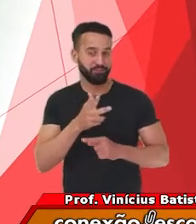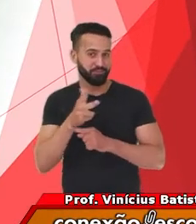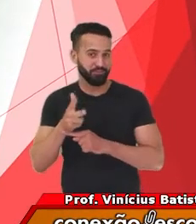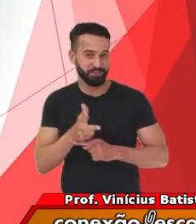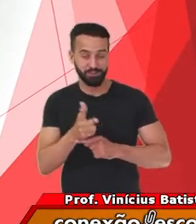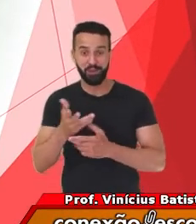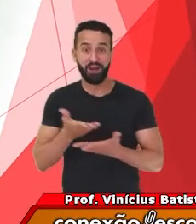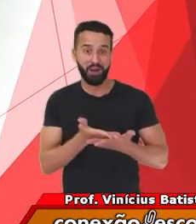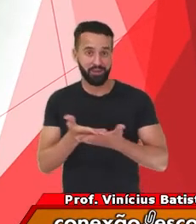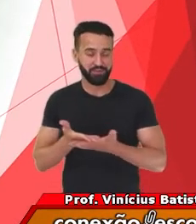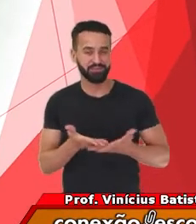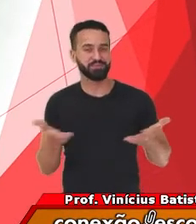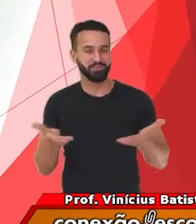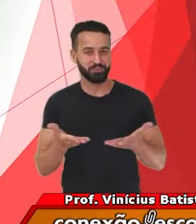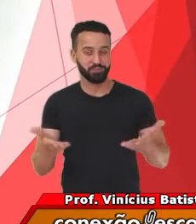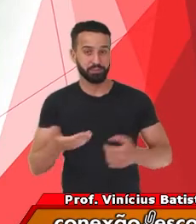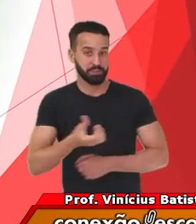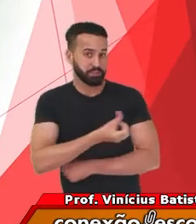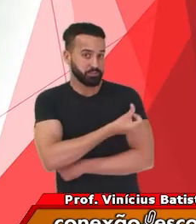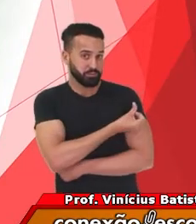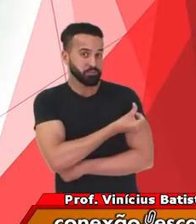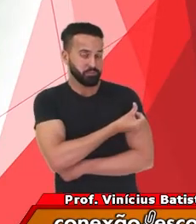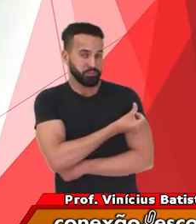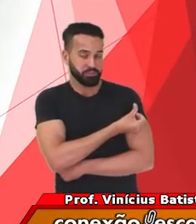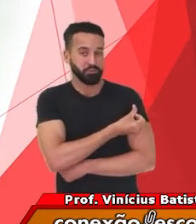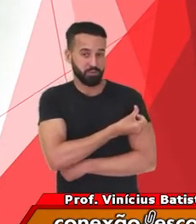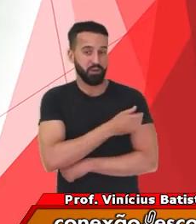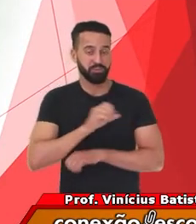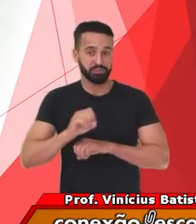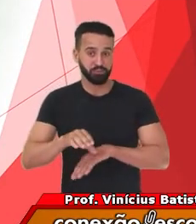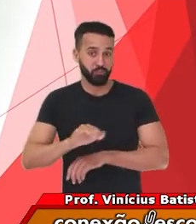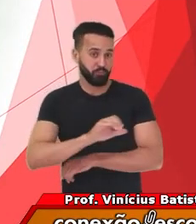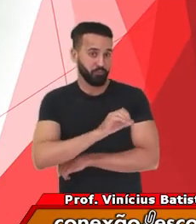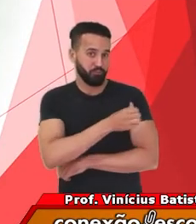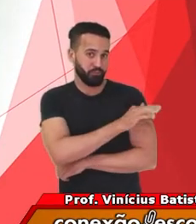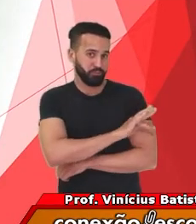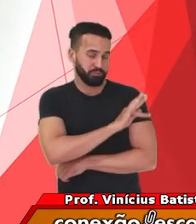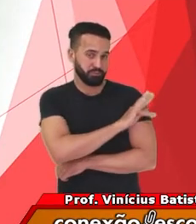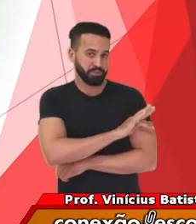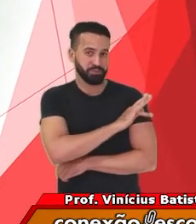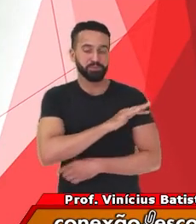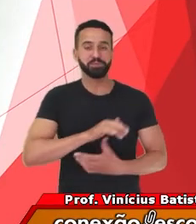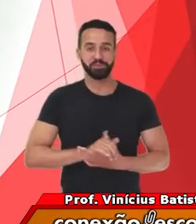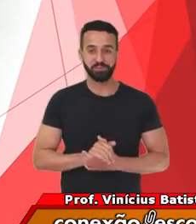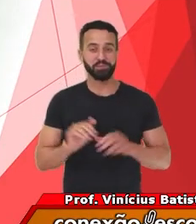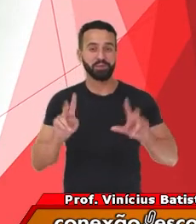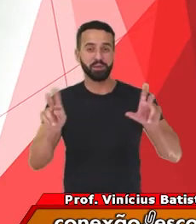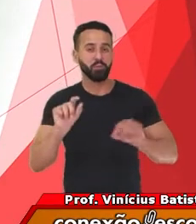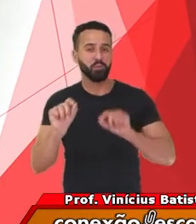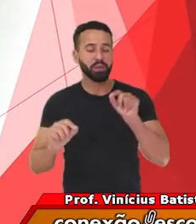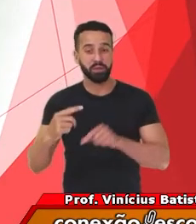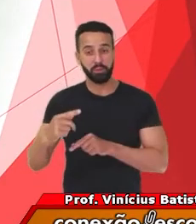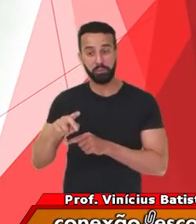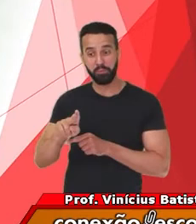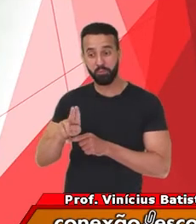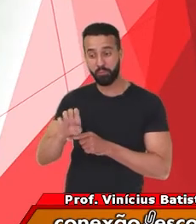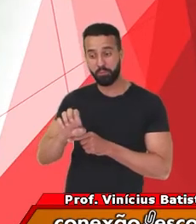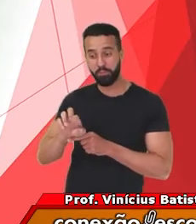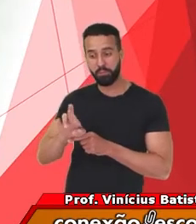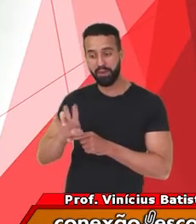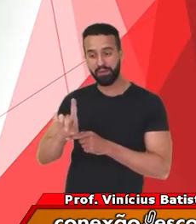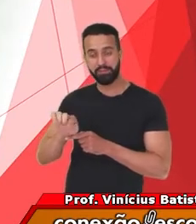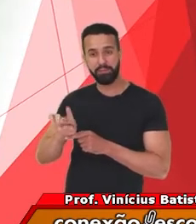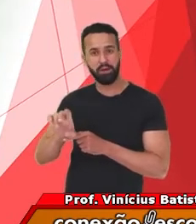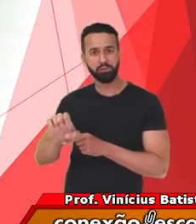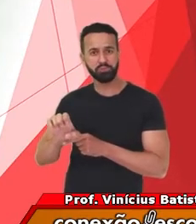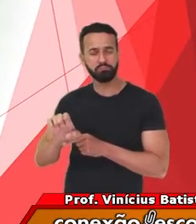de hoje, para o 6º ano do ensino fundamental. E o título é o seguinte: o que é a puberdade? Como